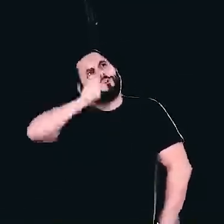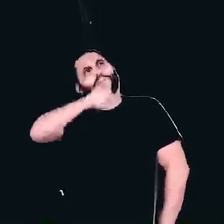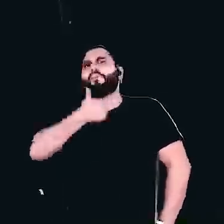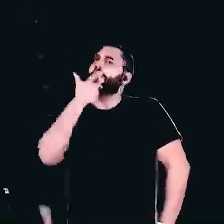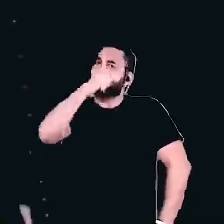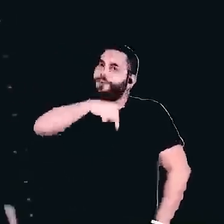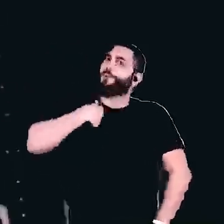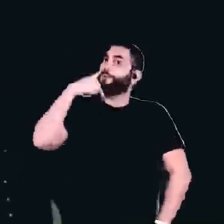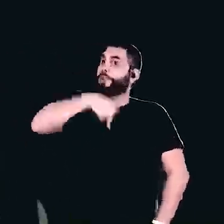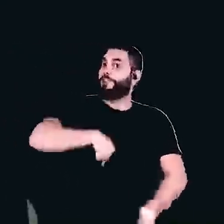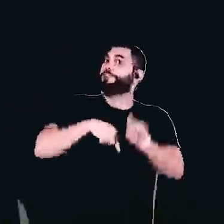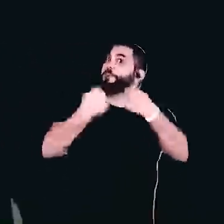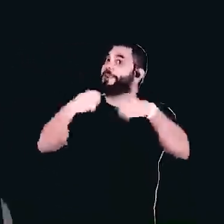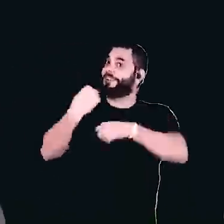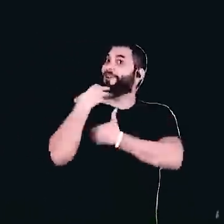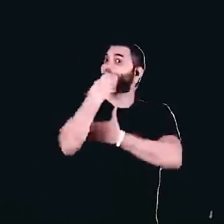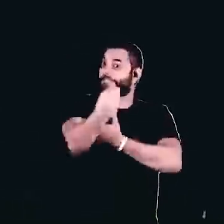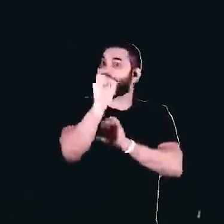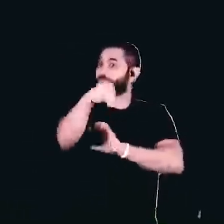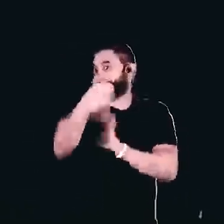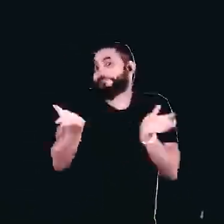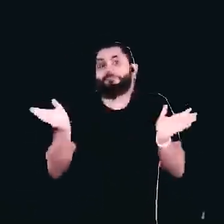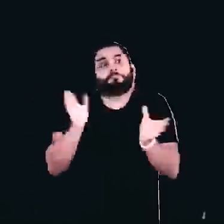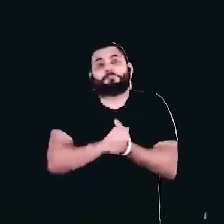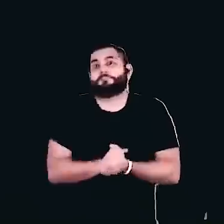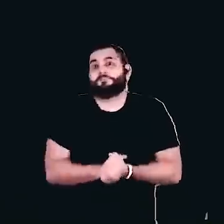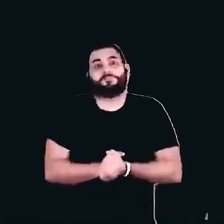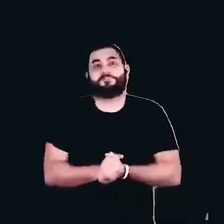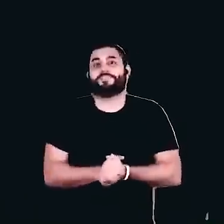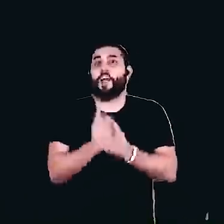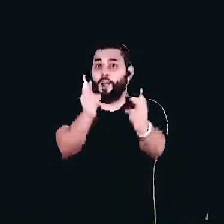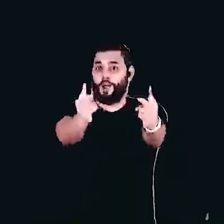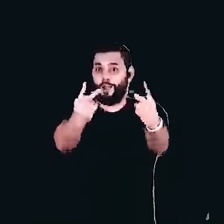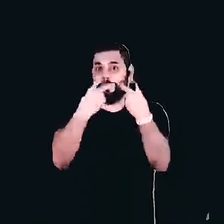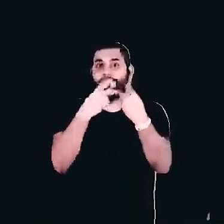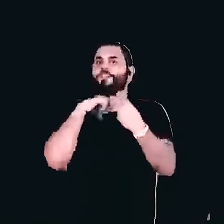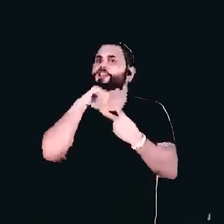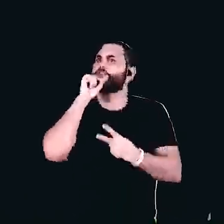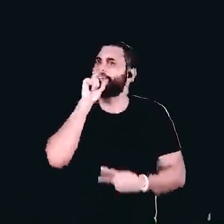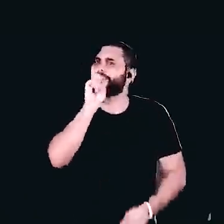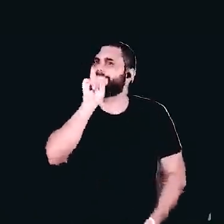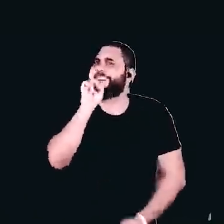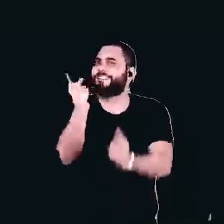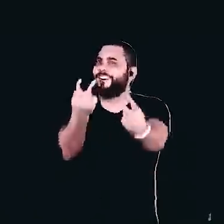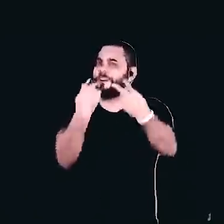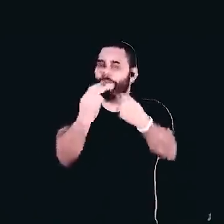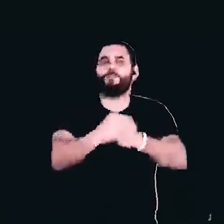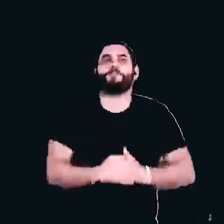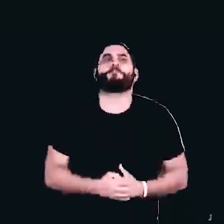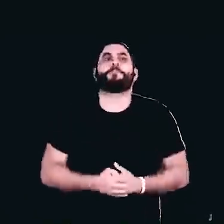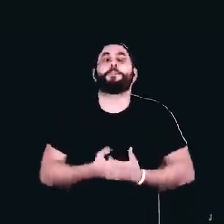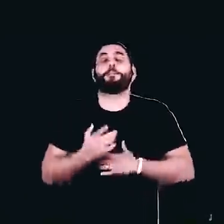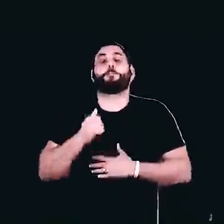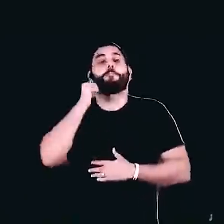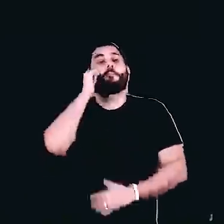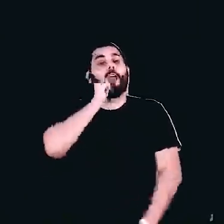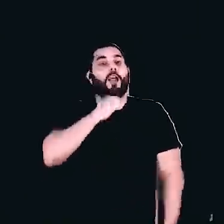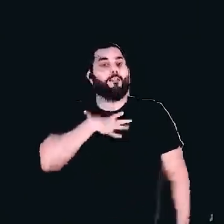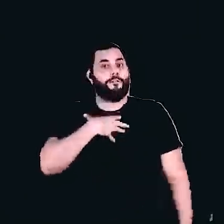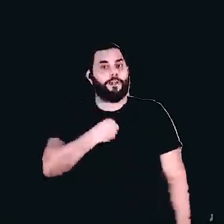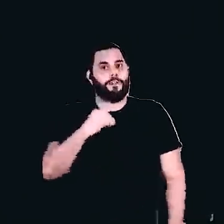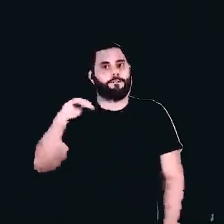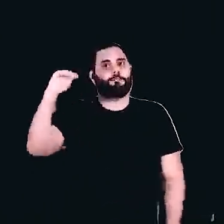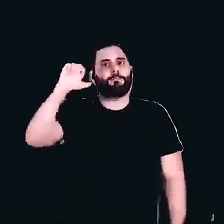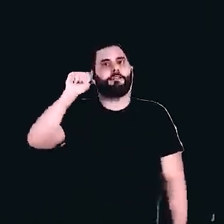contar de novo, porque eu estou aqui, vocês têm que ouvir, vai ter que ouvir mesmo e acabou. Não tem escolha. Uma vez, minha filha